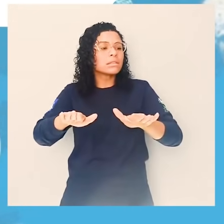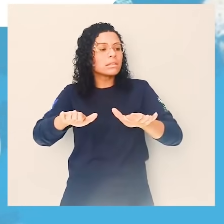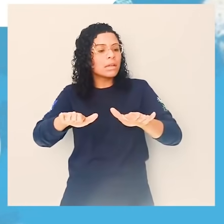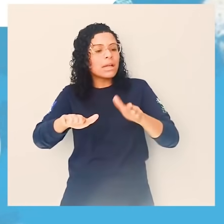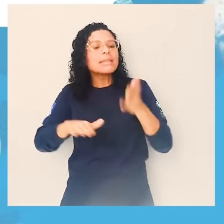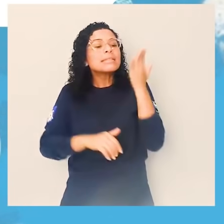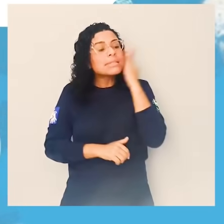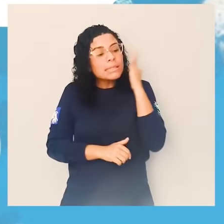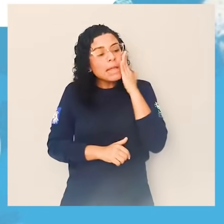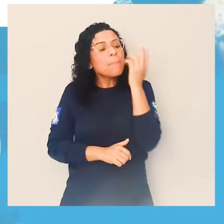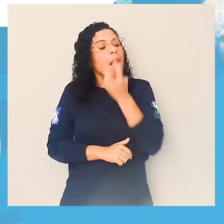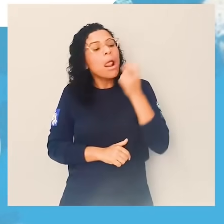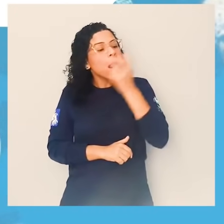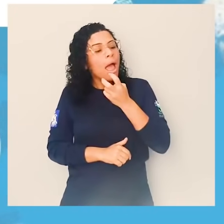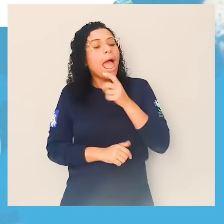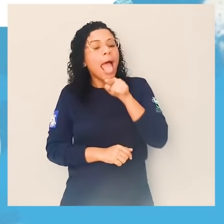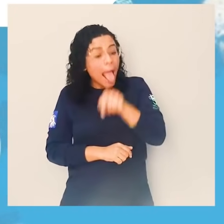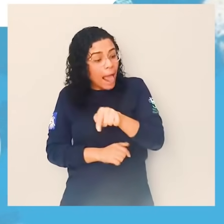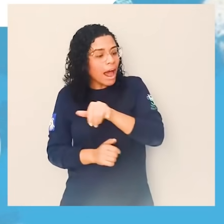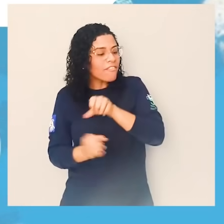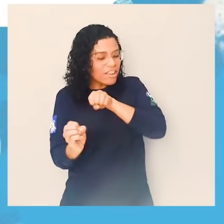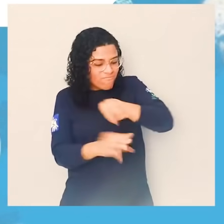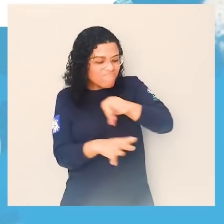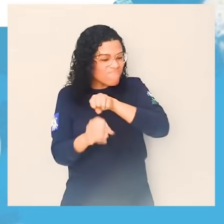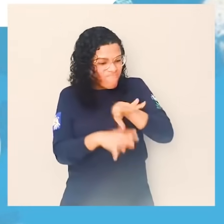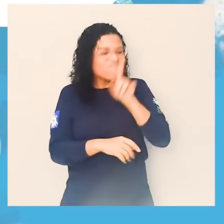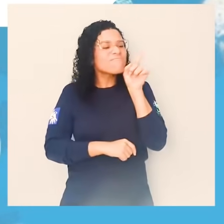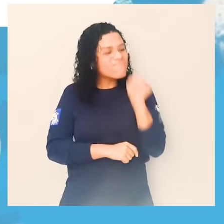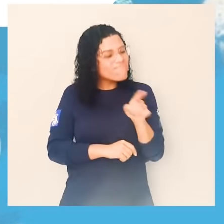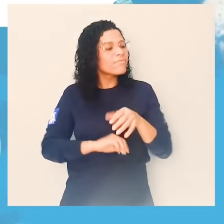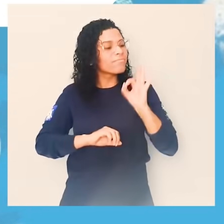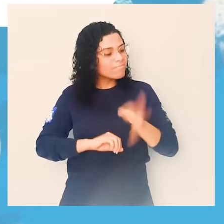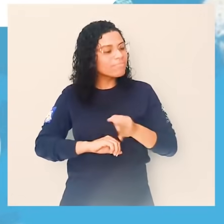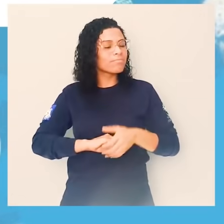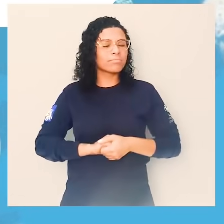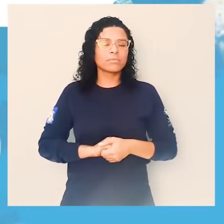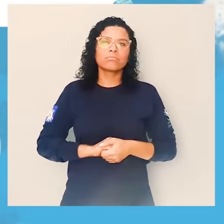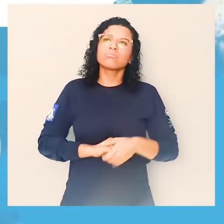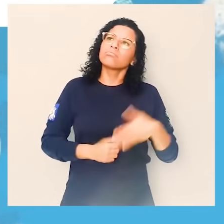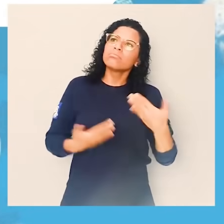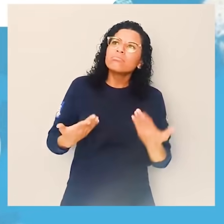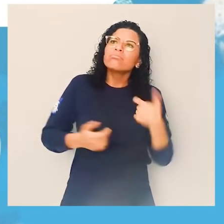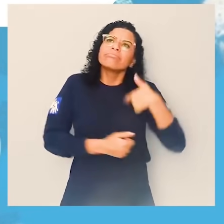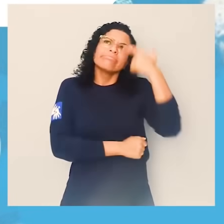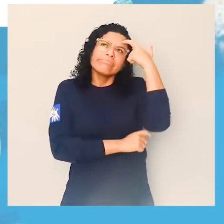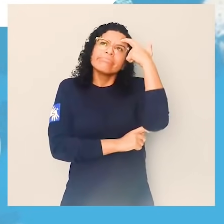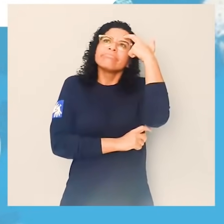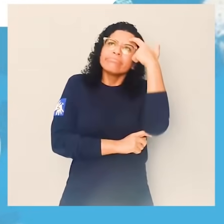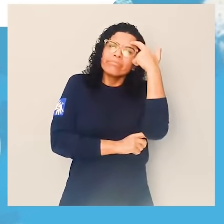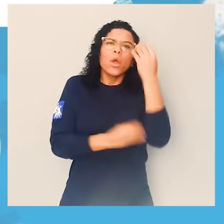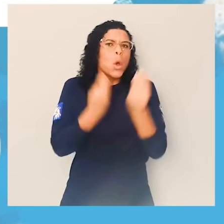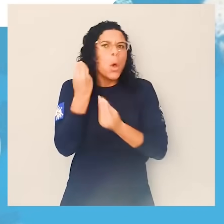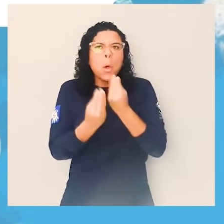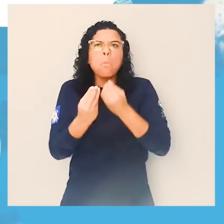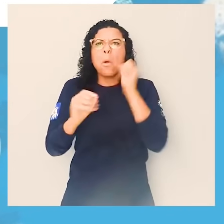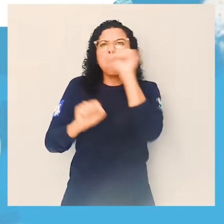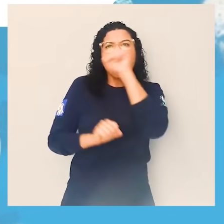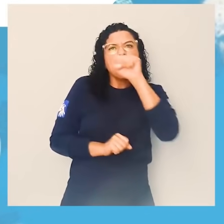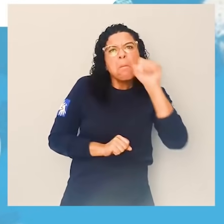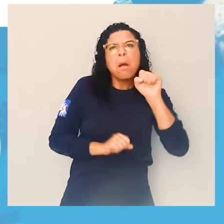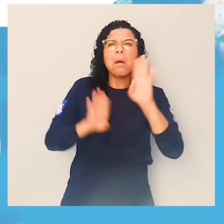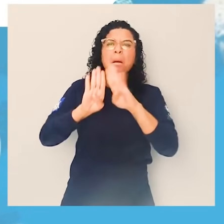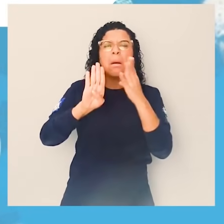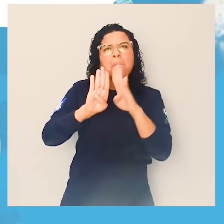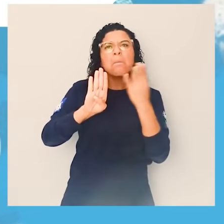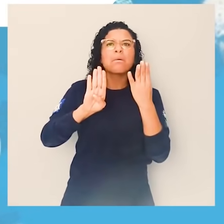pode ensinar você. O reizinho saiu meio desanimado. Esse negócio de sair assim, sem mais nem menos,